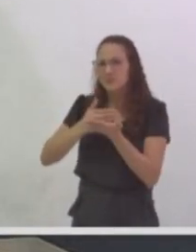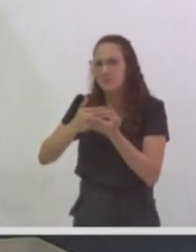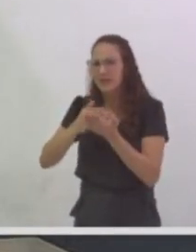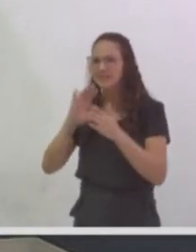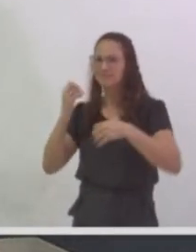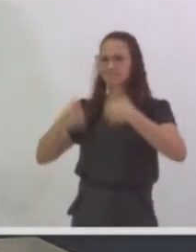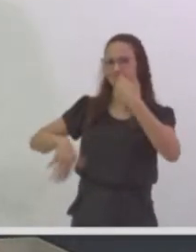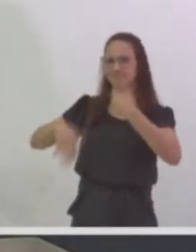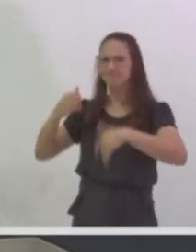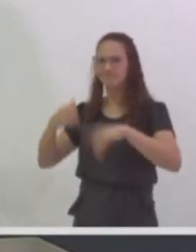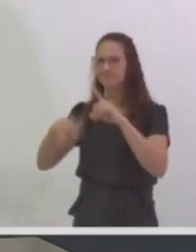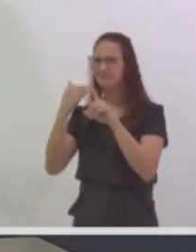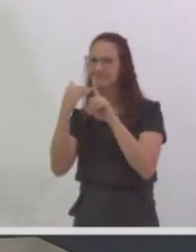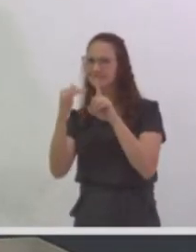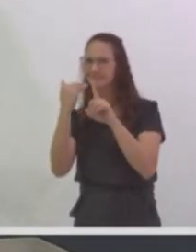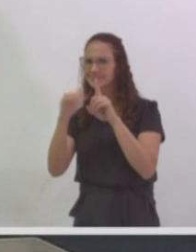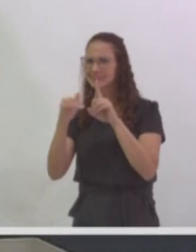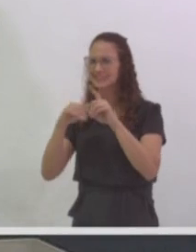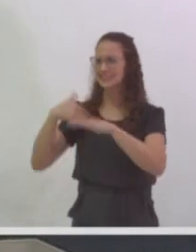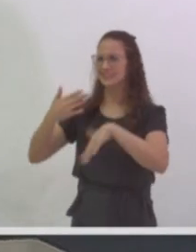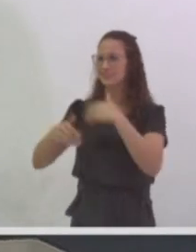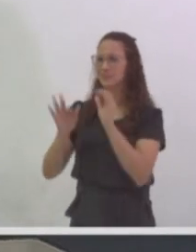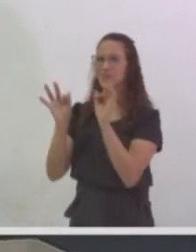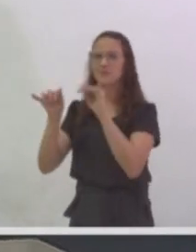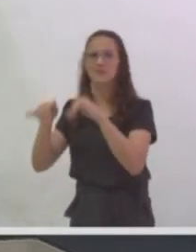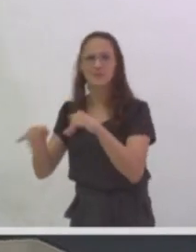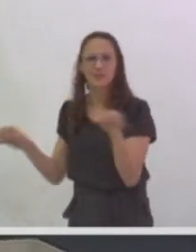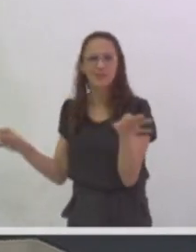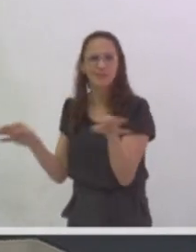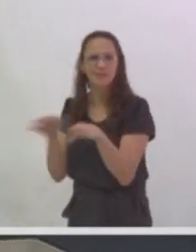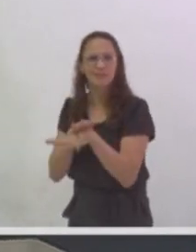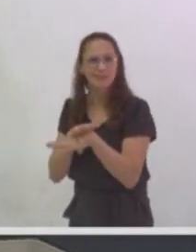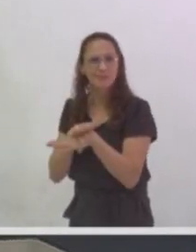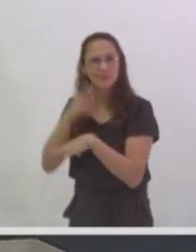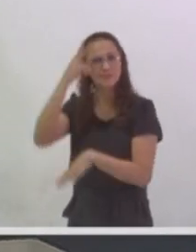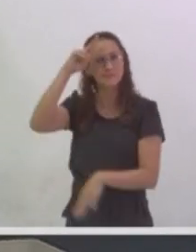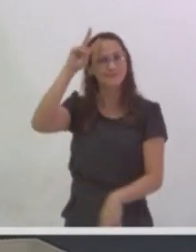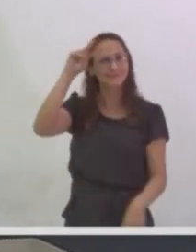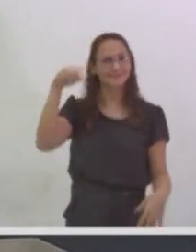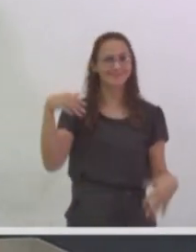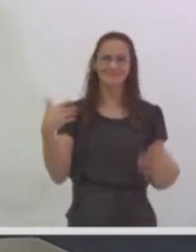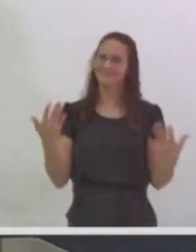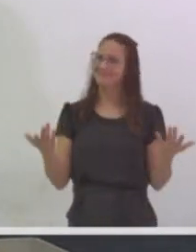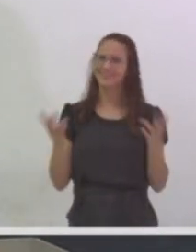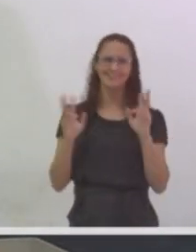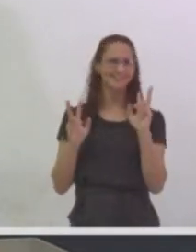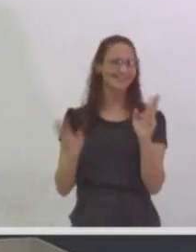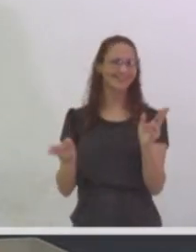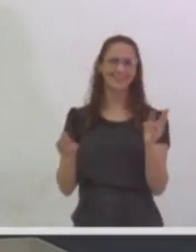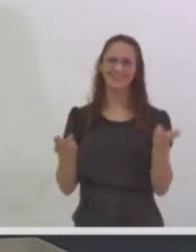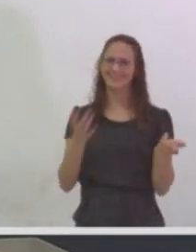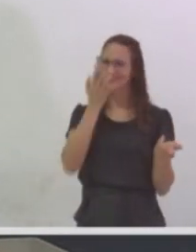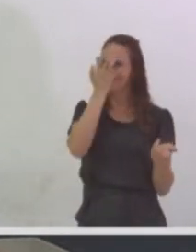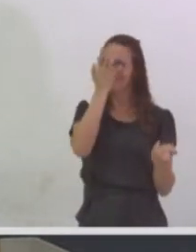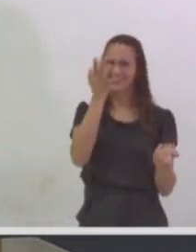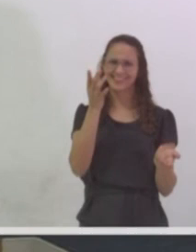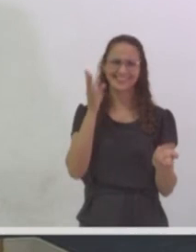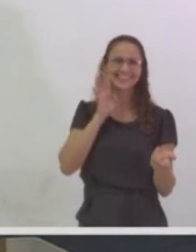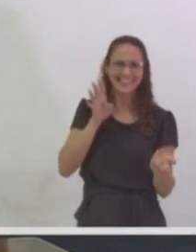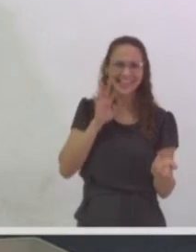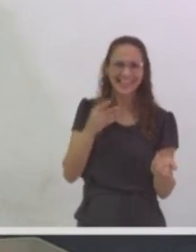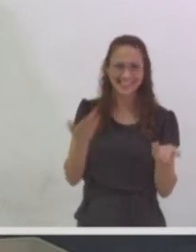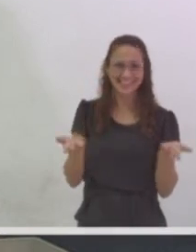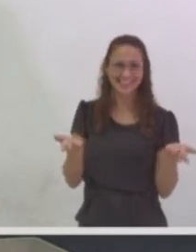a sua história. É mais ou menos isso aí. Deu para entender? Muito legal, né? Agora que a gente já sabe como é que é o título da